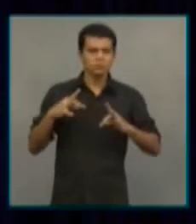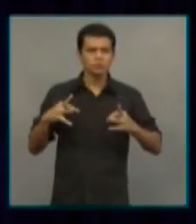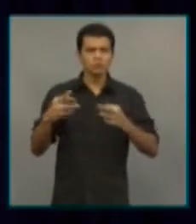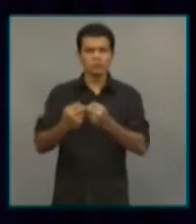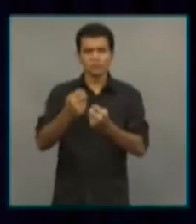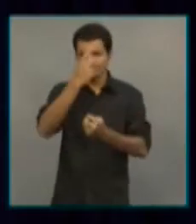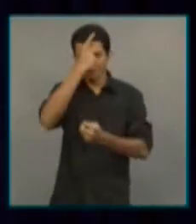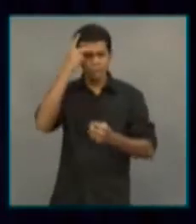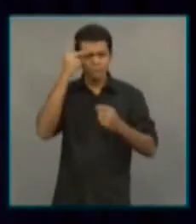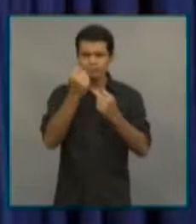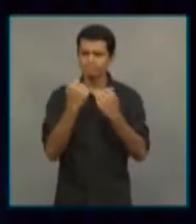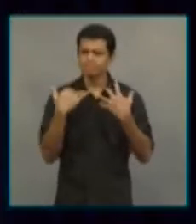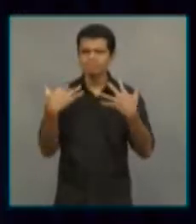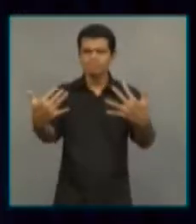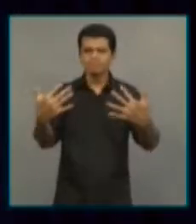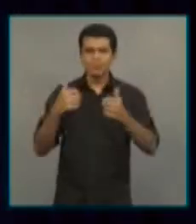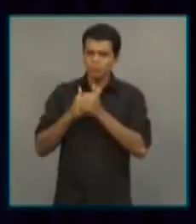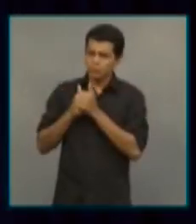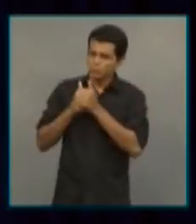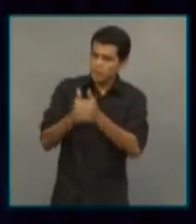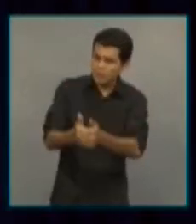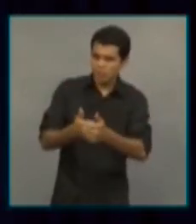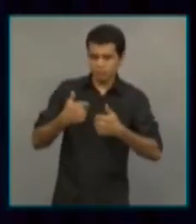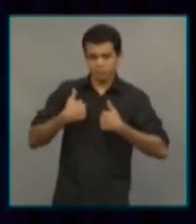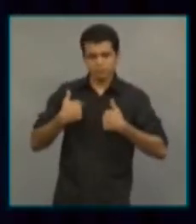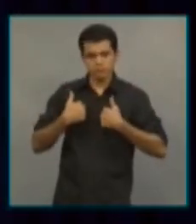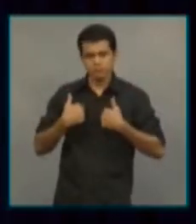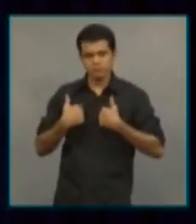nos acompanhado nessa campanha.